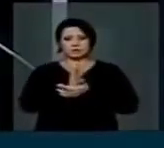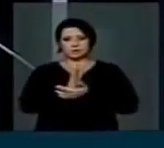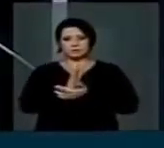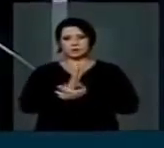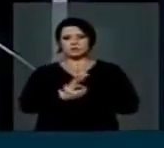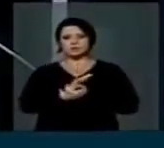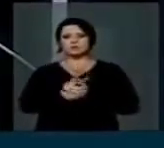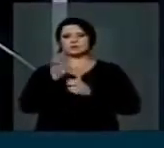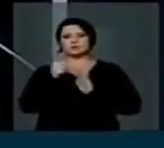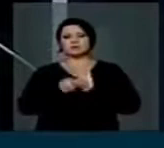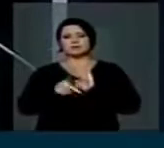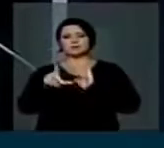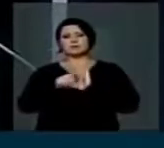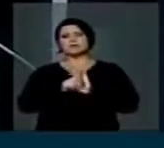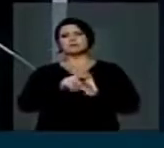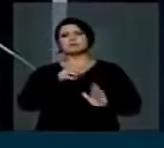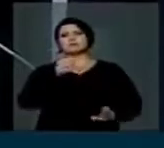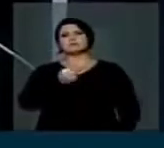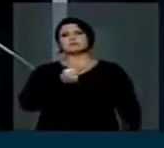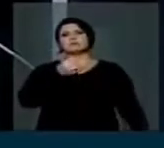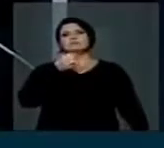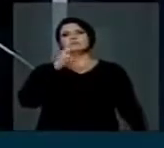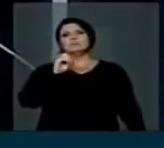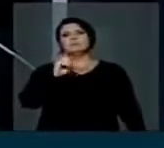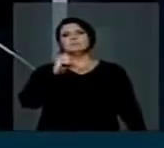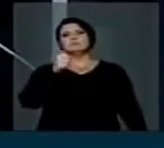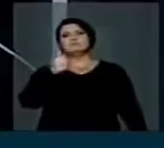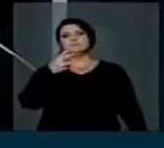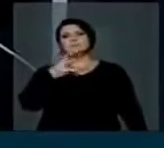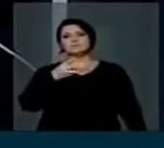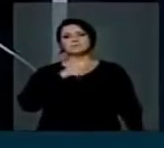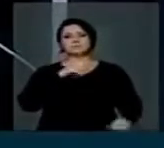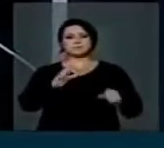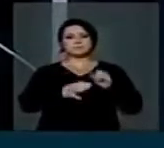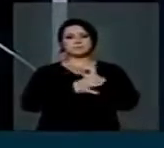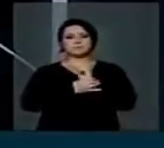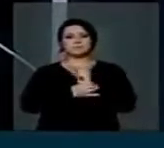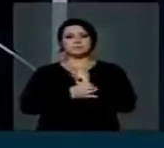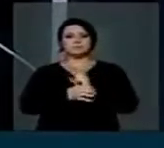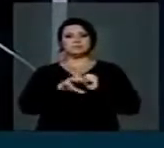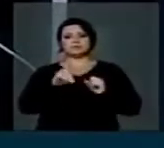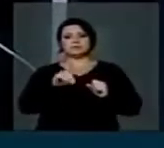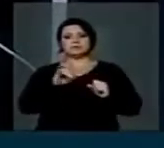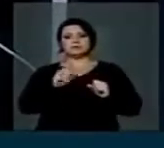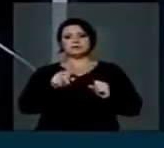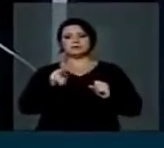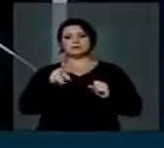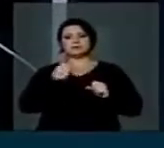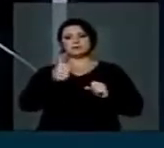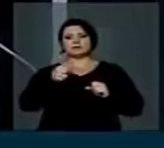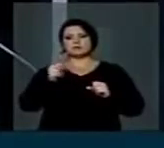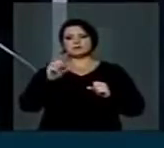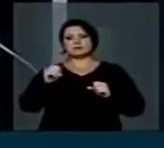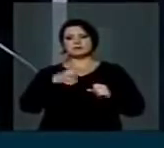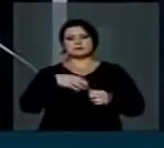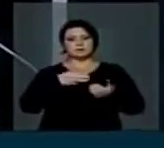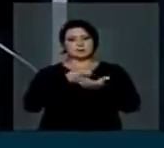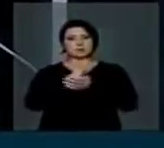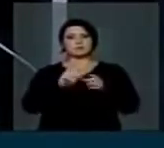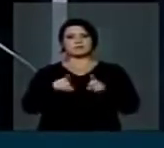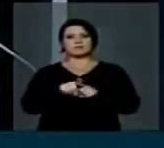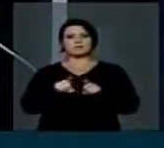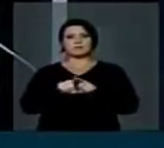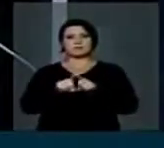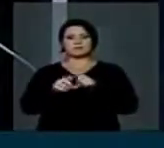aprovemos o projeto 6013, que garante a permanência do Disque 180. E aprovemos